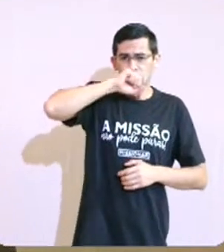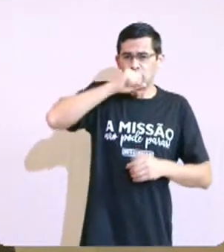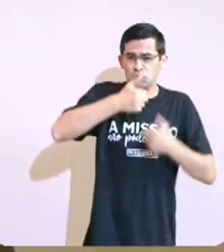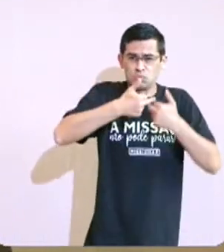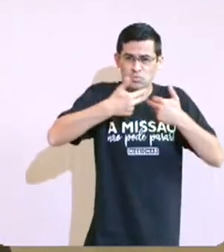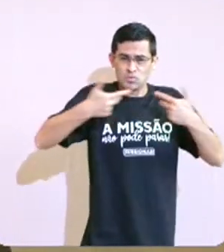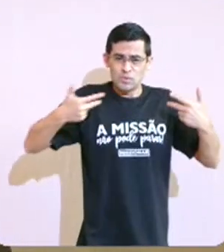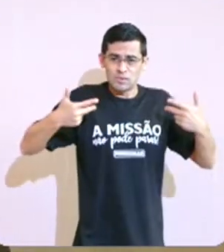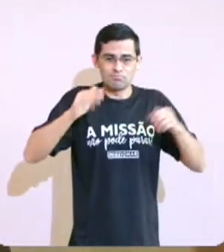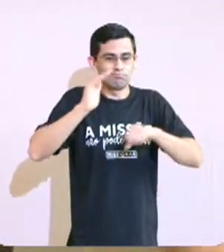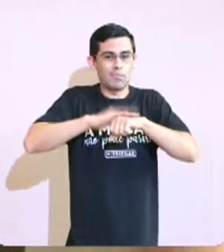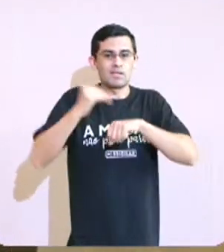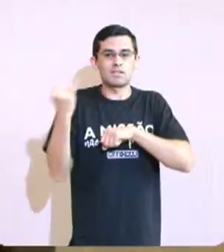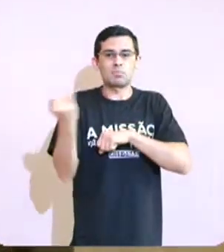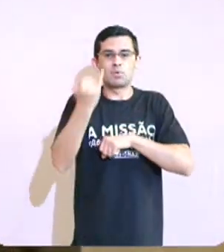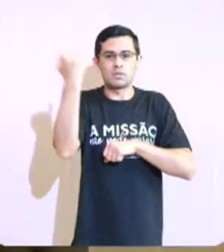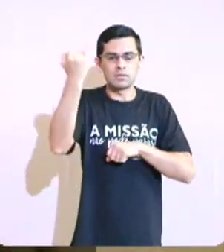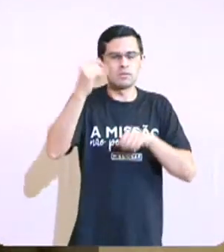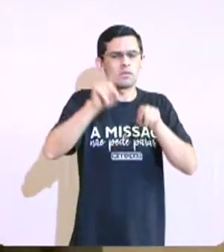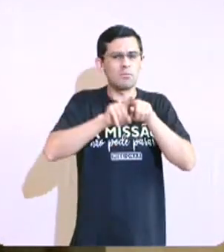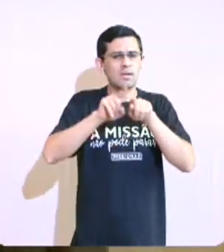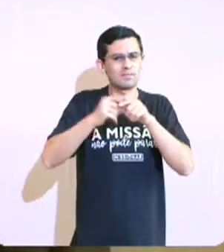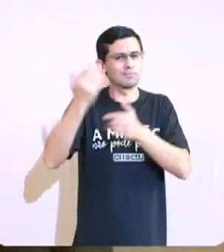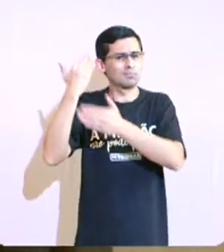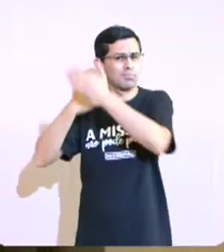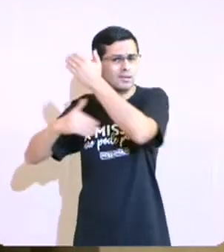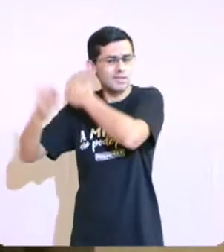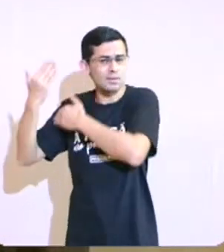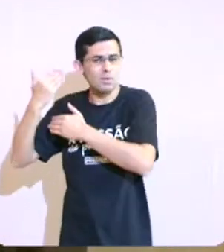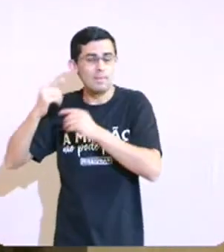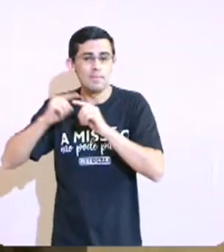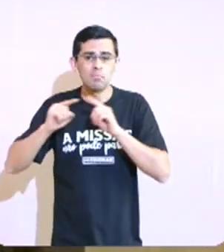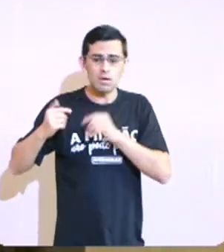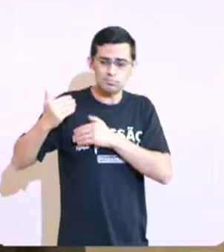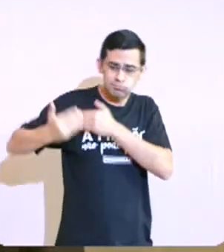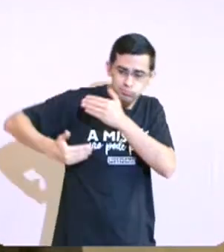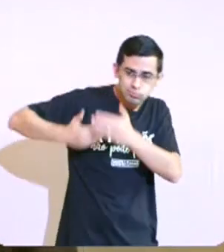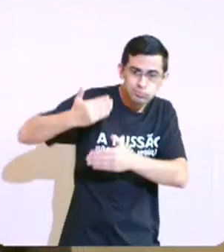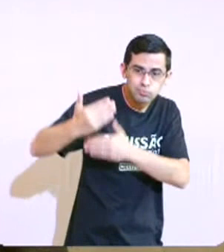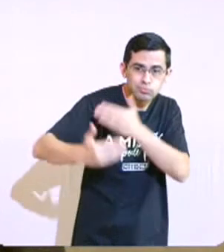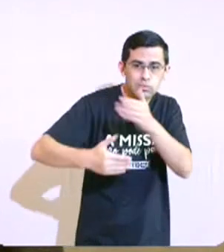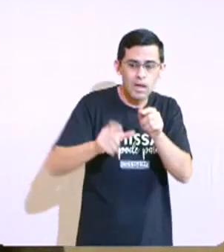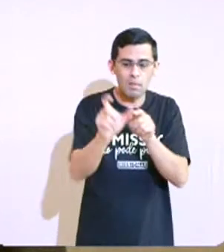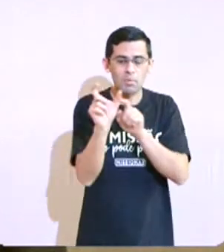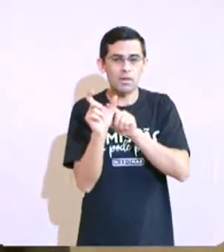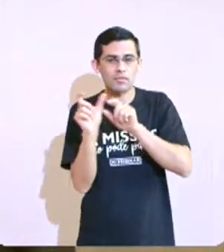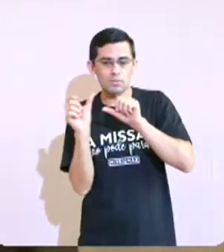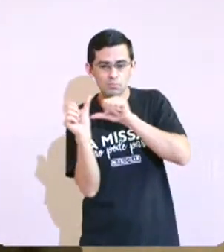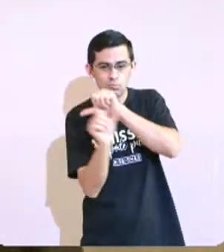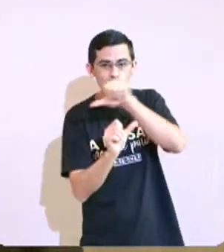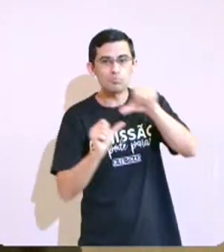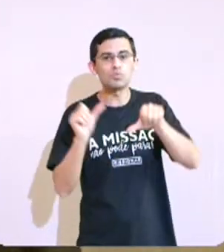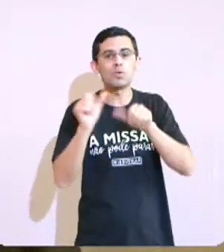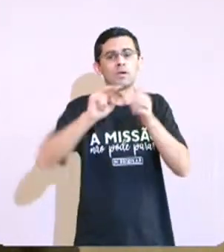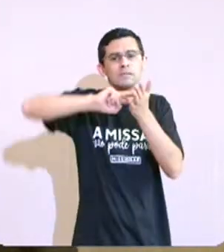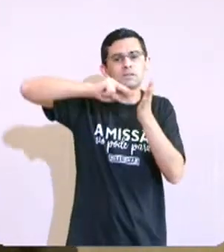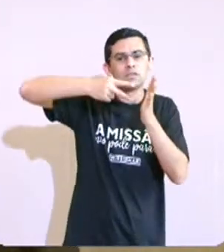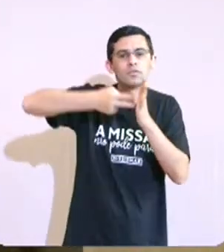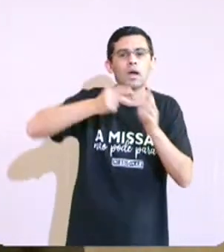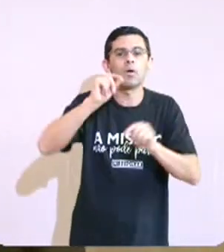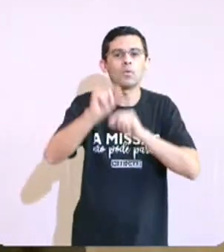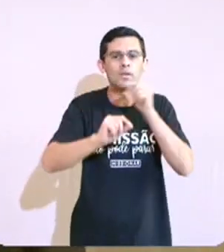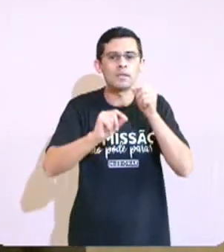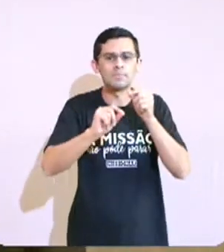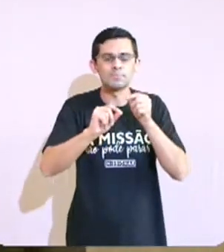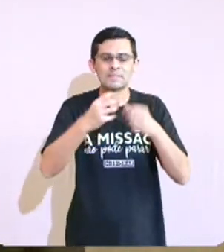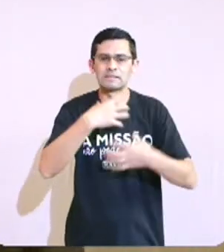fígado, os rins. Isso no grego clássico. Com o passar dos anos, a palavra gradualmente veio a significar o